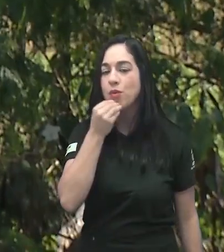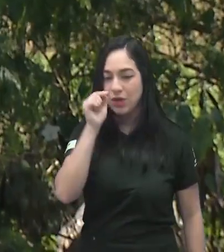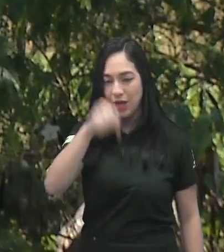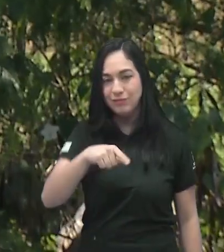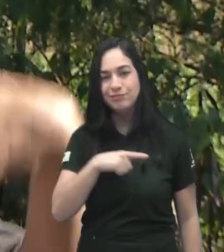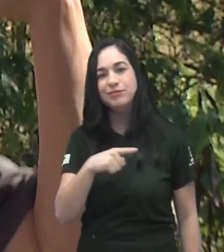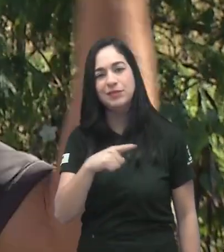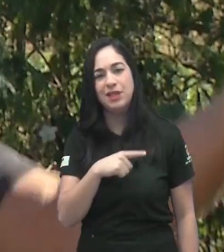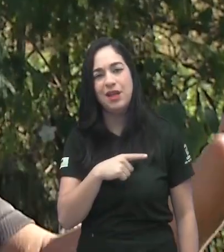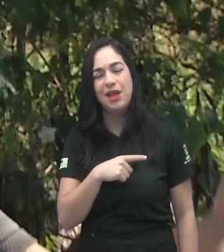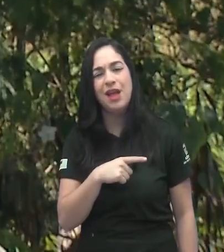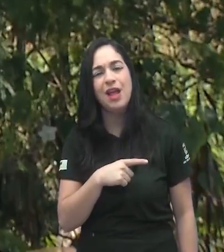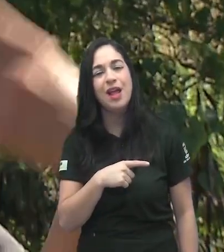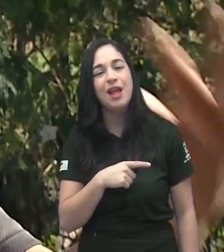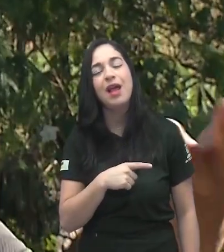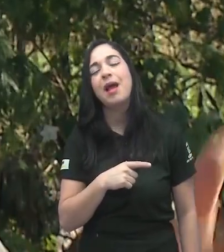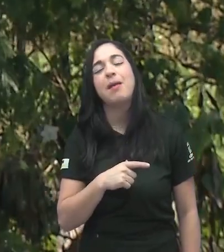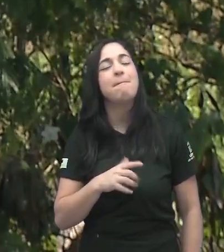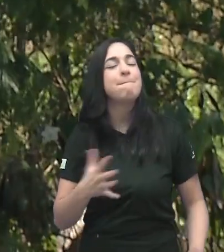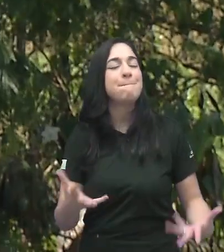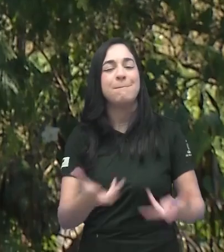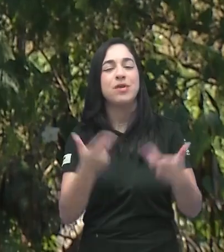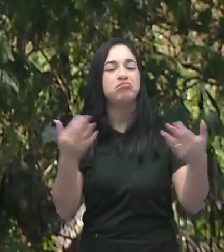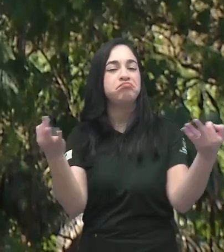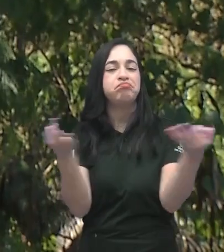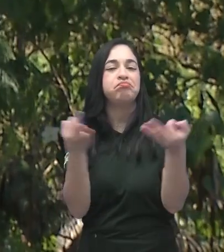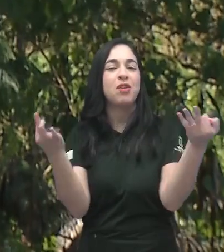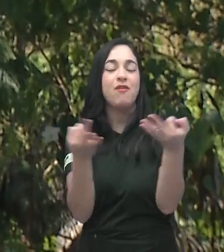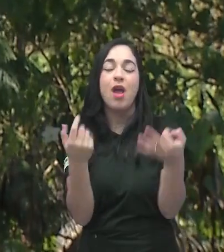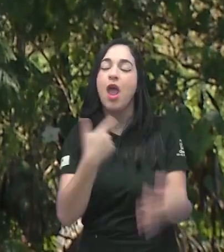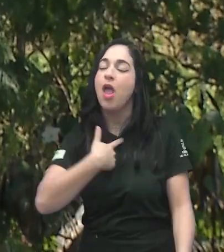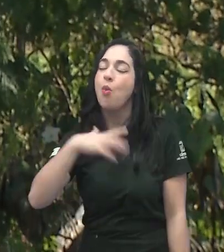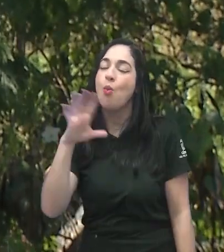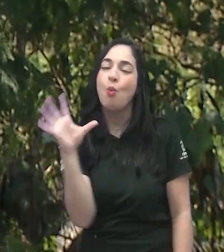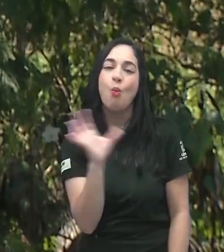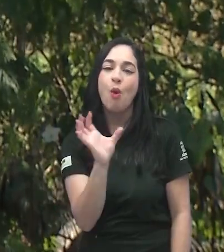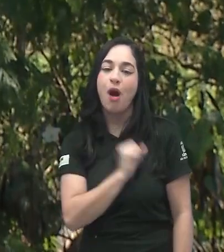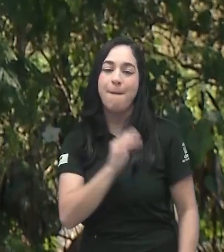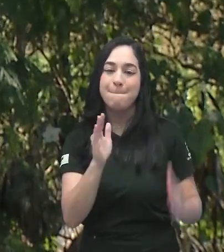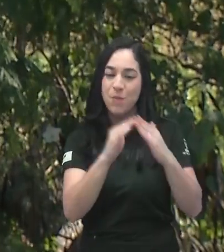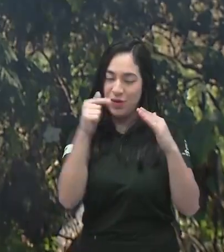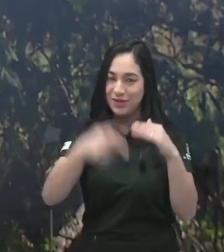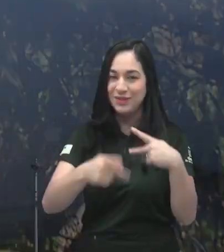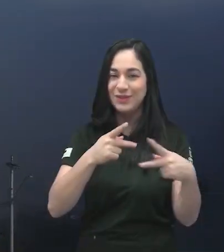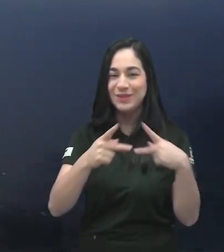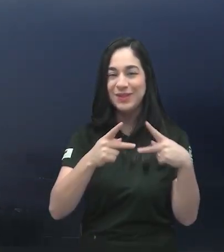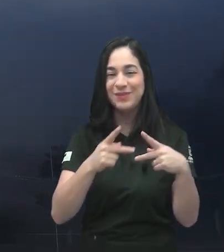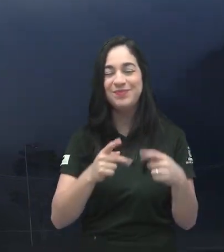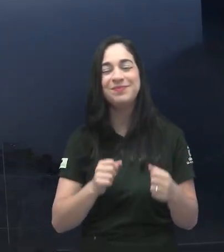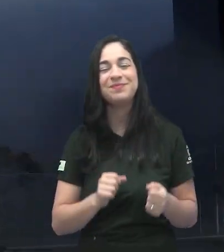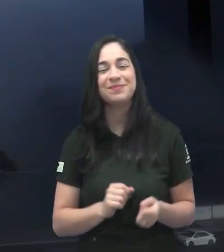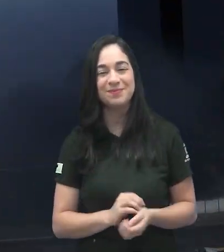cidade, nem nota 100, nota 1000 para São José dos Campos. Sou apaixonado por morar em São José.